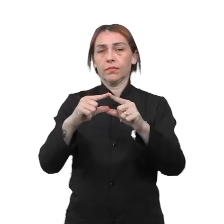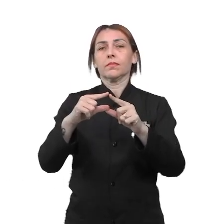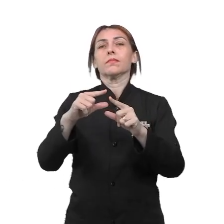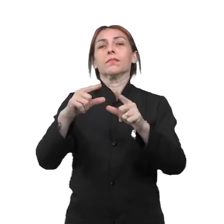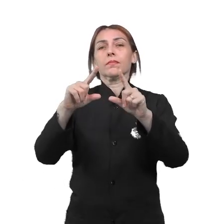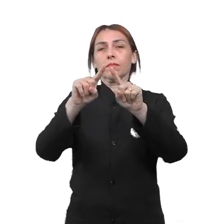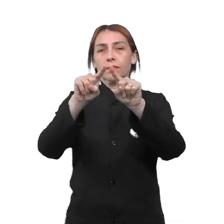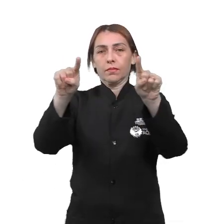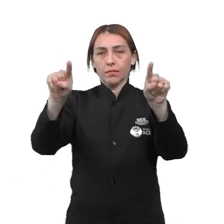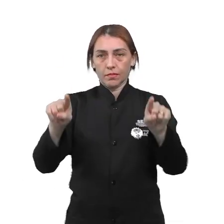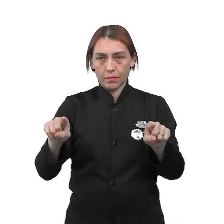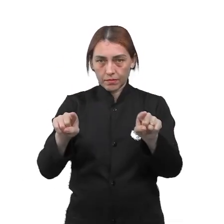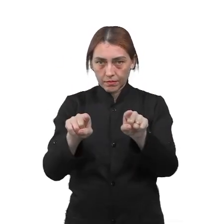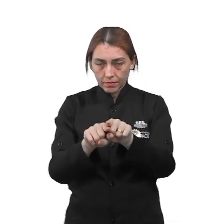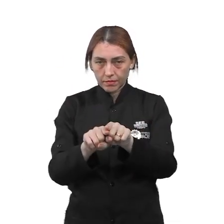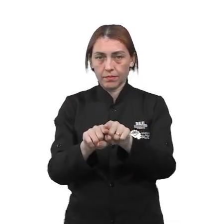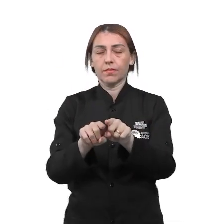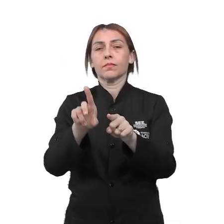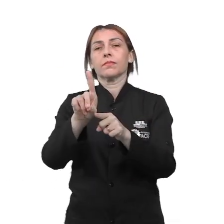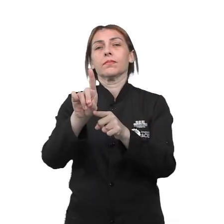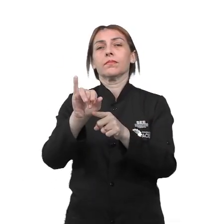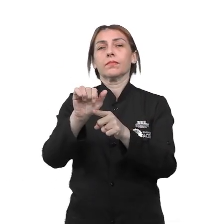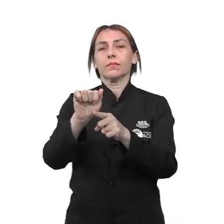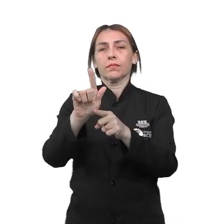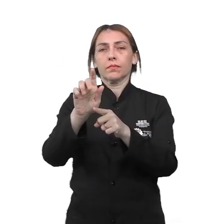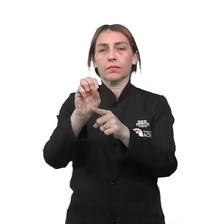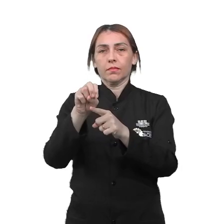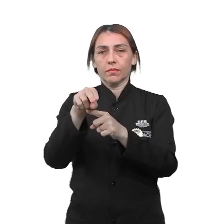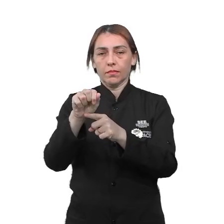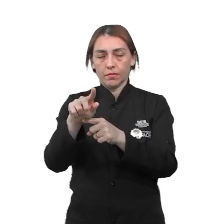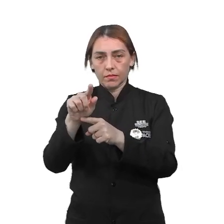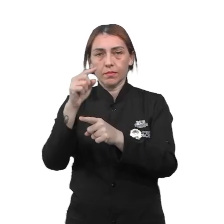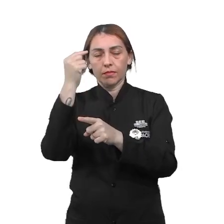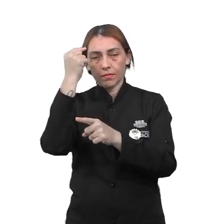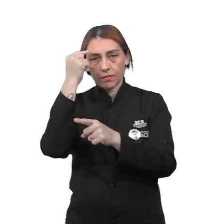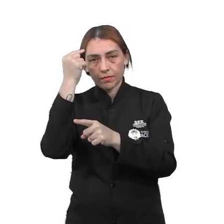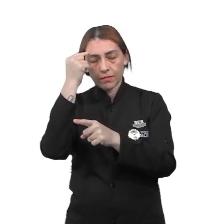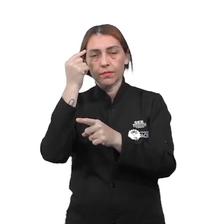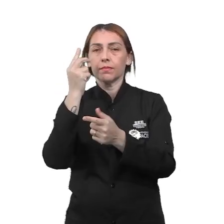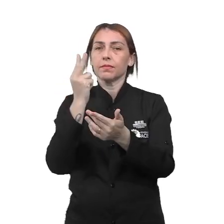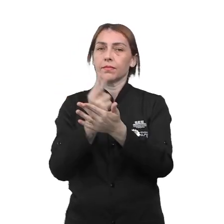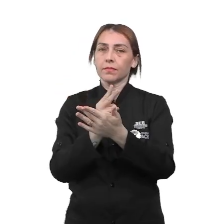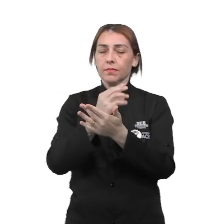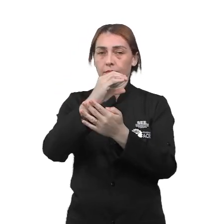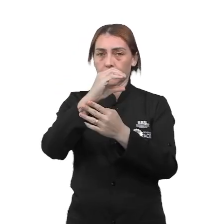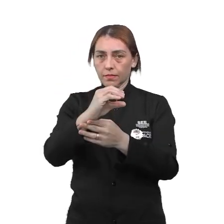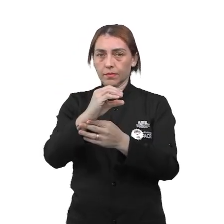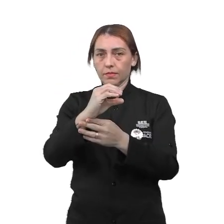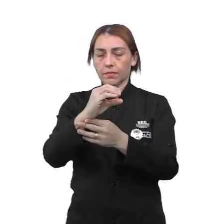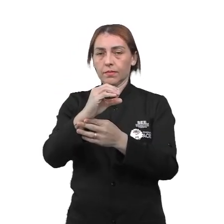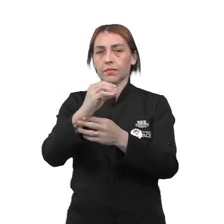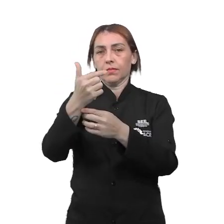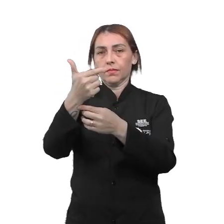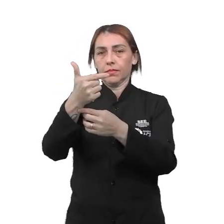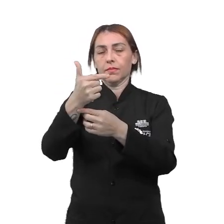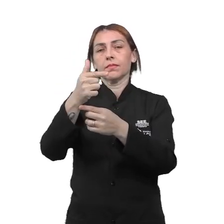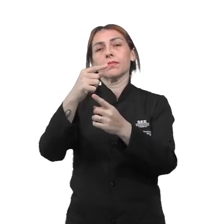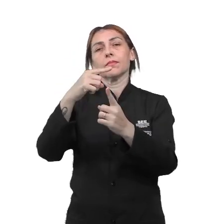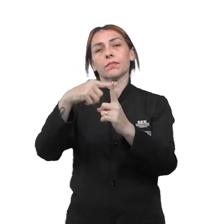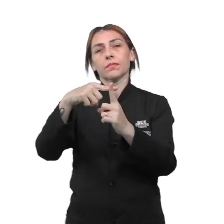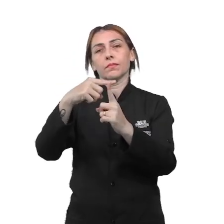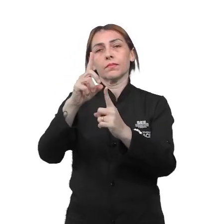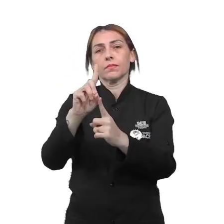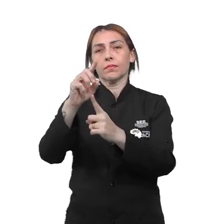aqui, que é a ideia da diagonal, tá vendo? Ou seja, diagonal vai ser C ao quadrado mais D ao